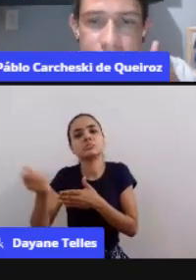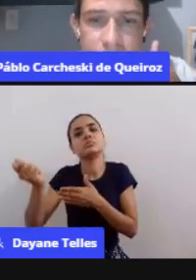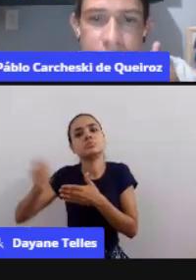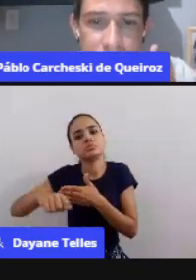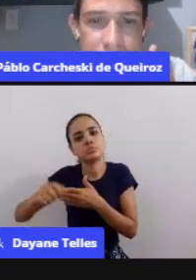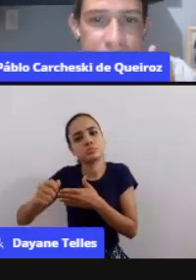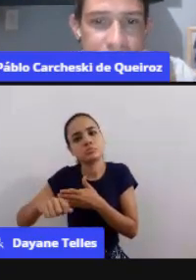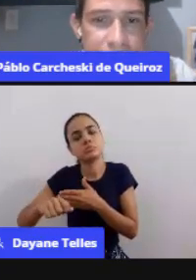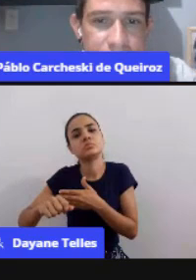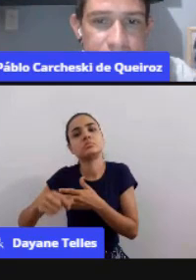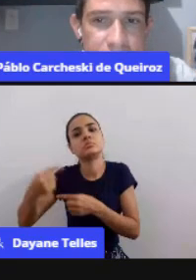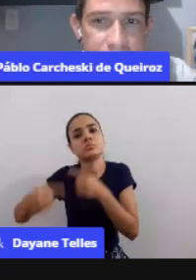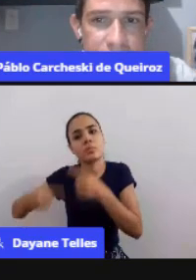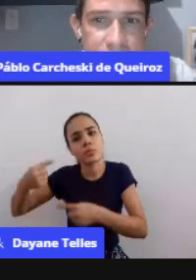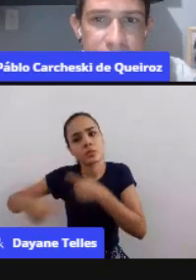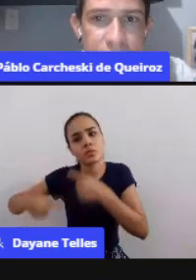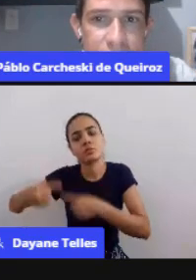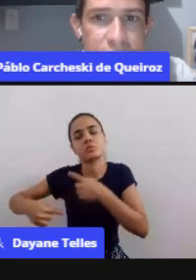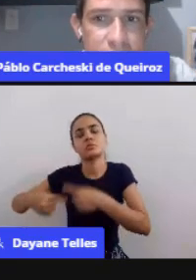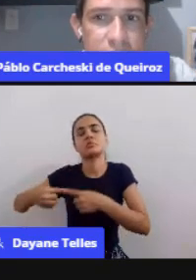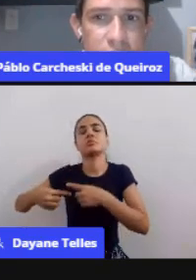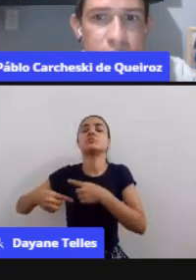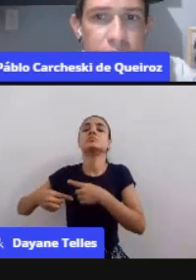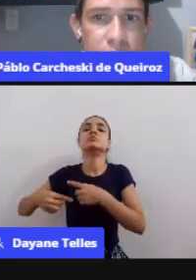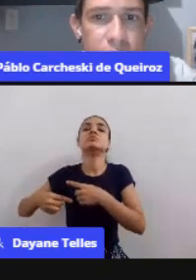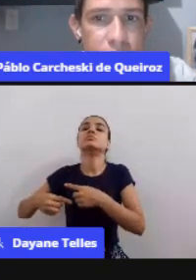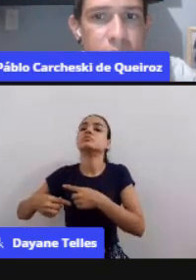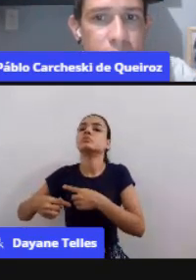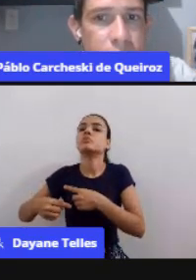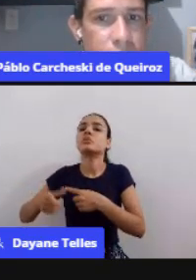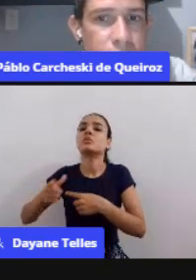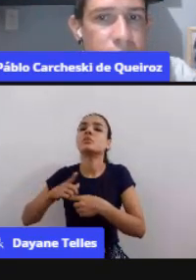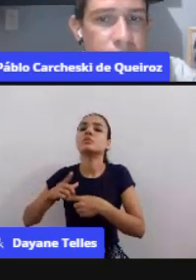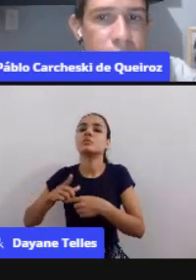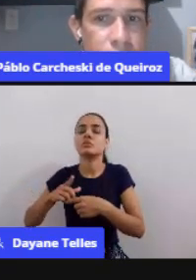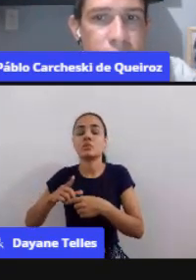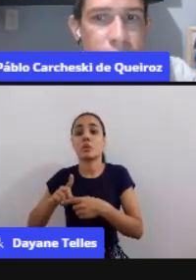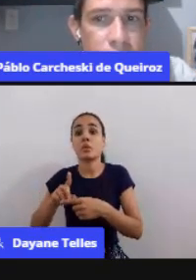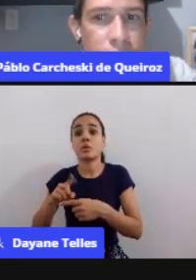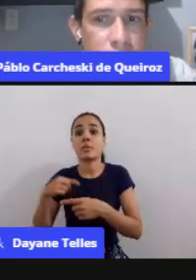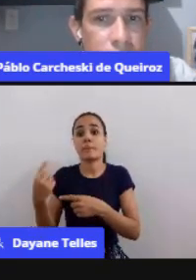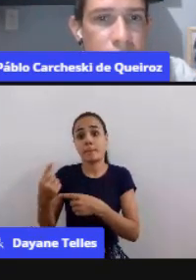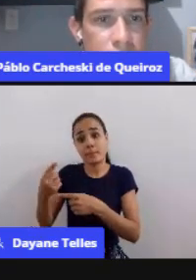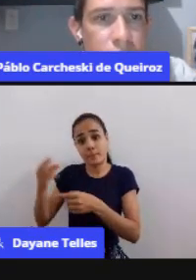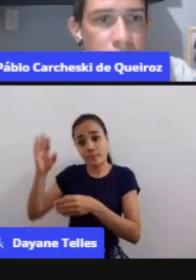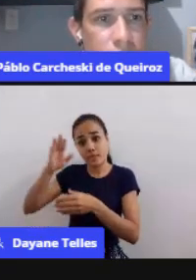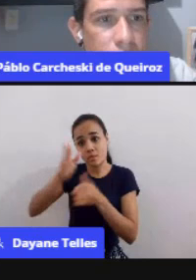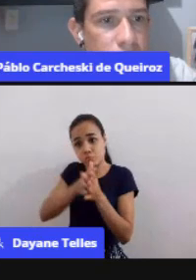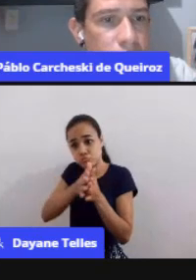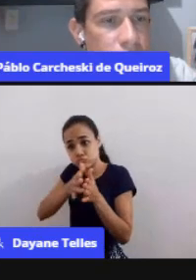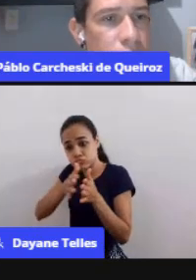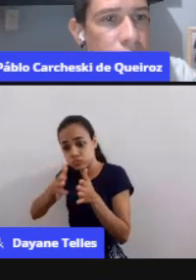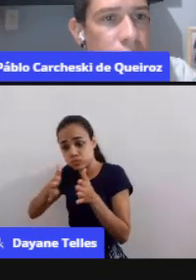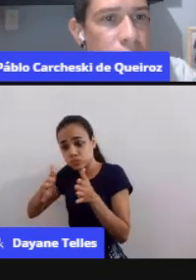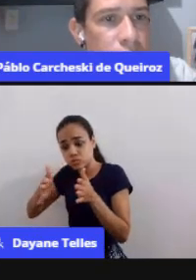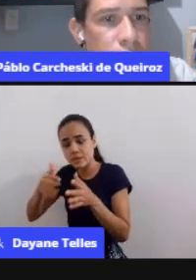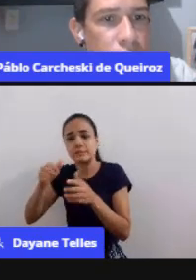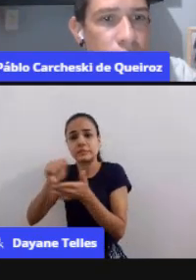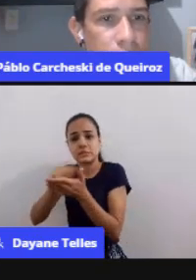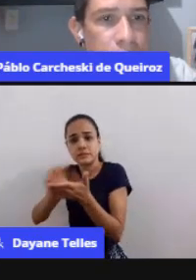os questionamentos que a gente acaba fazendo durante o desenvolvimento de determinadas